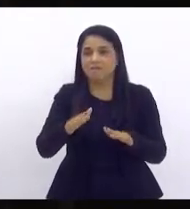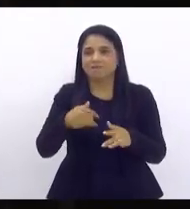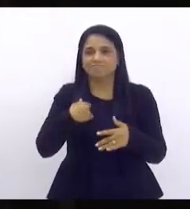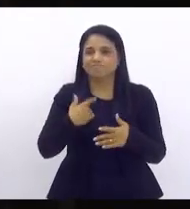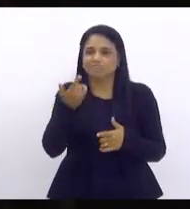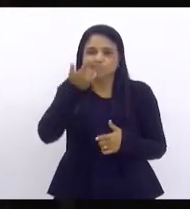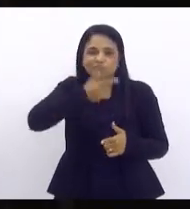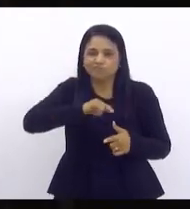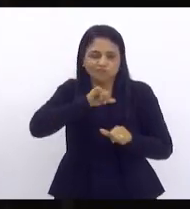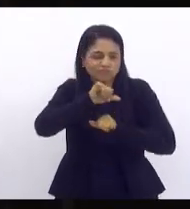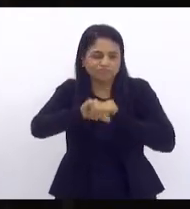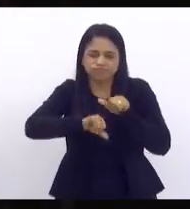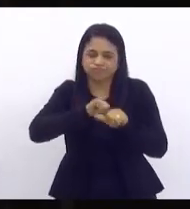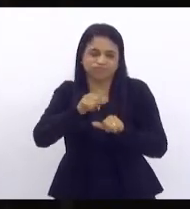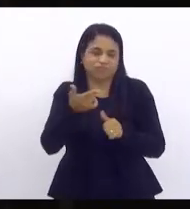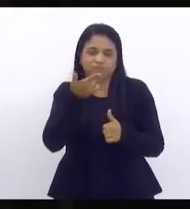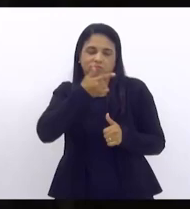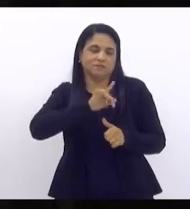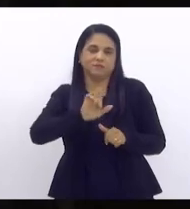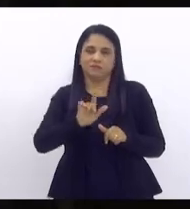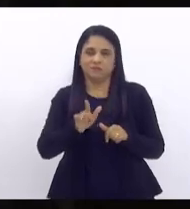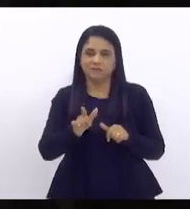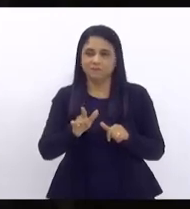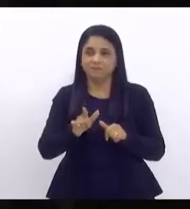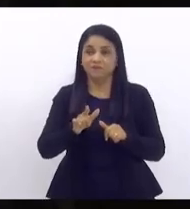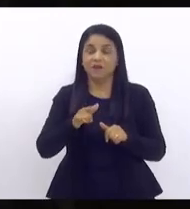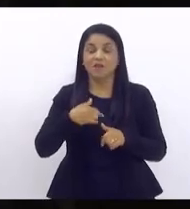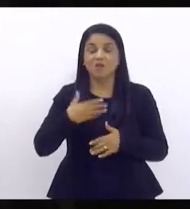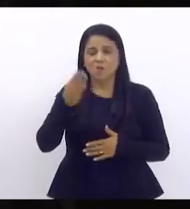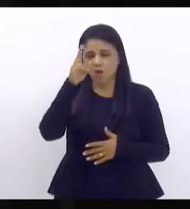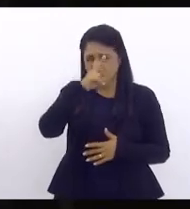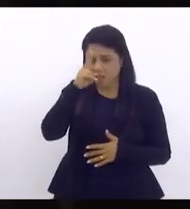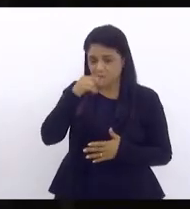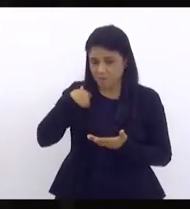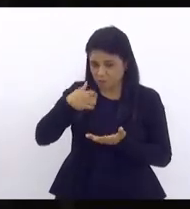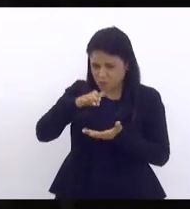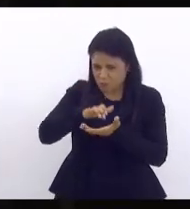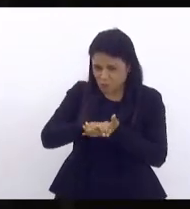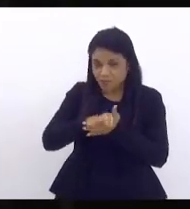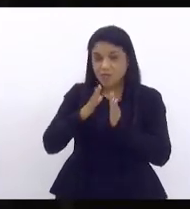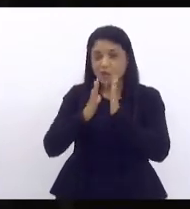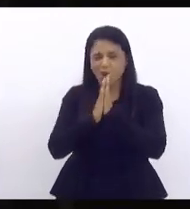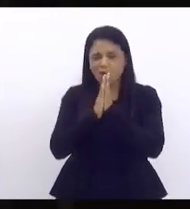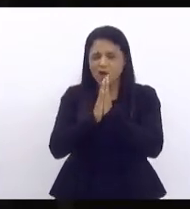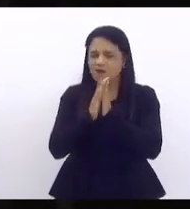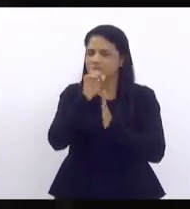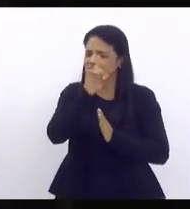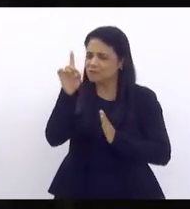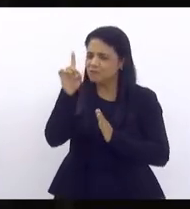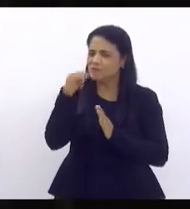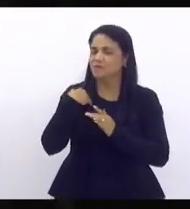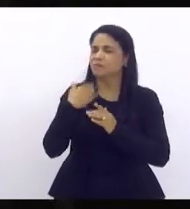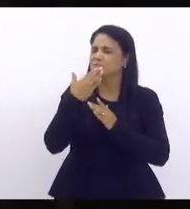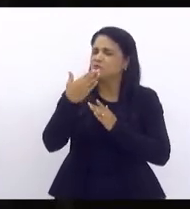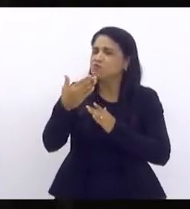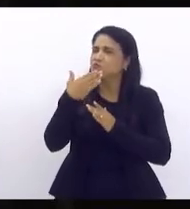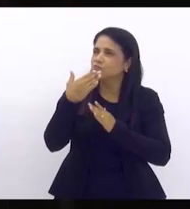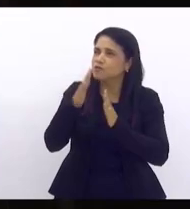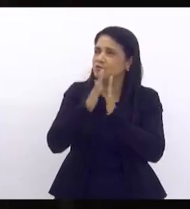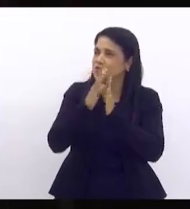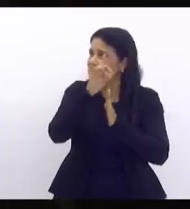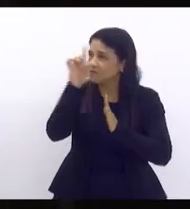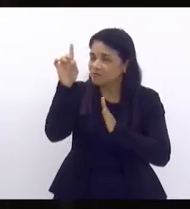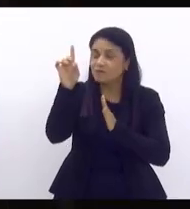não conseguia. Eu lembro que a Gorete orava por mim, pedia a Deus por mim, intercedia por mim,